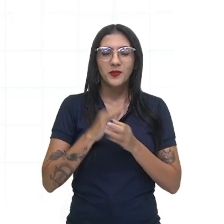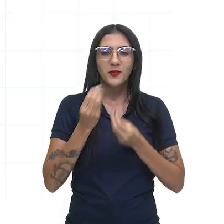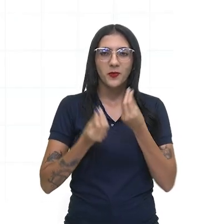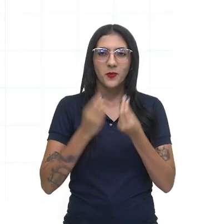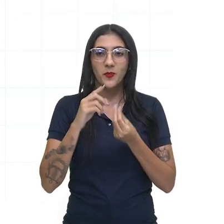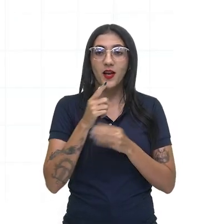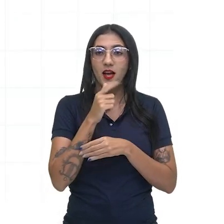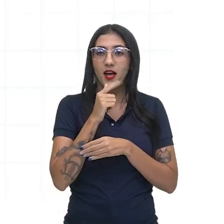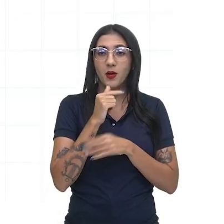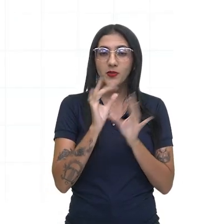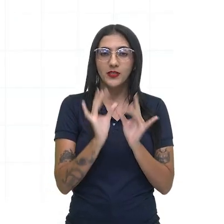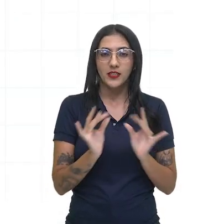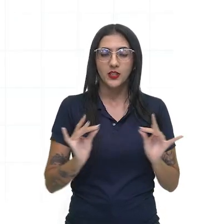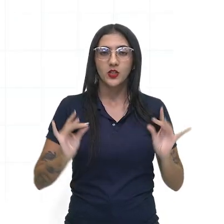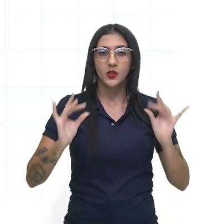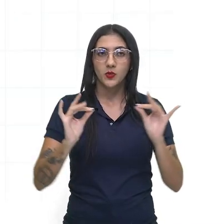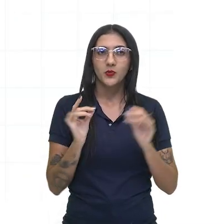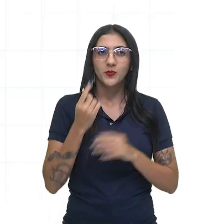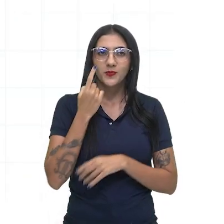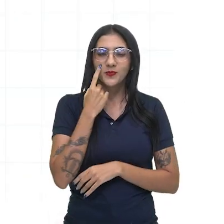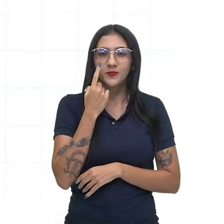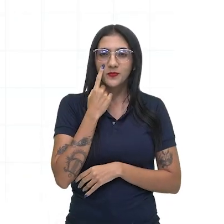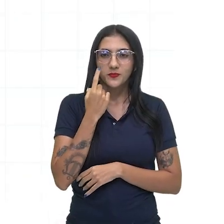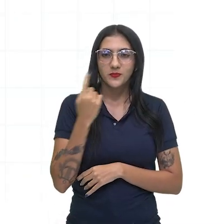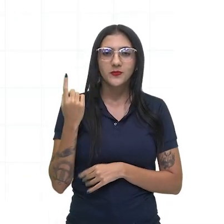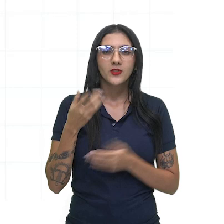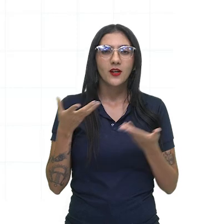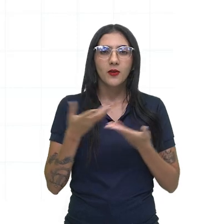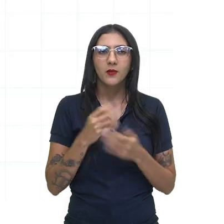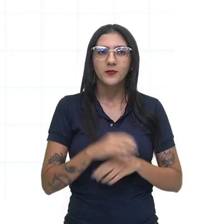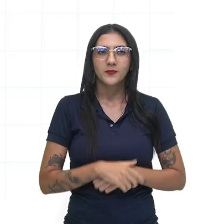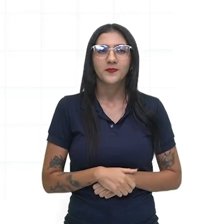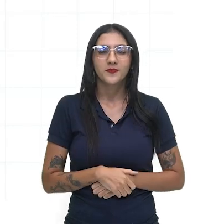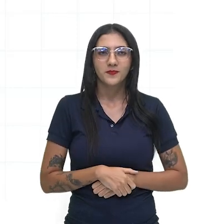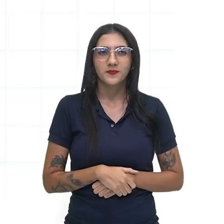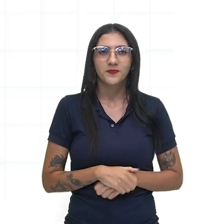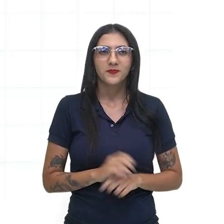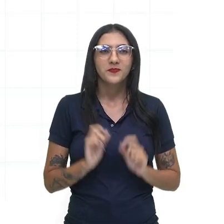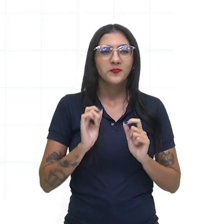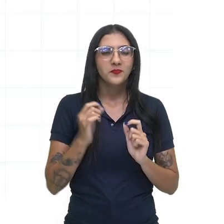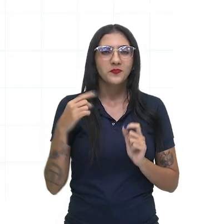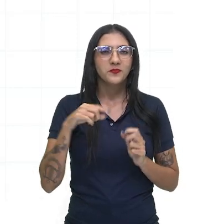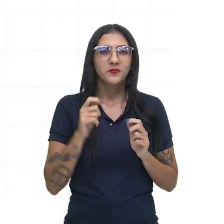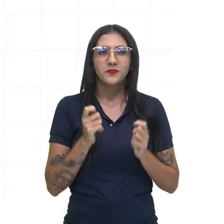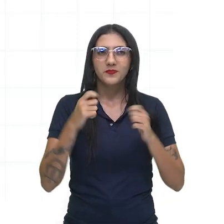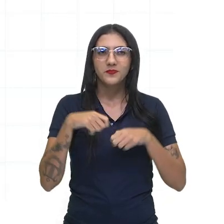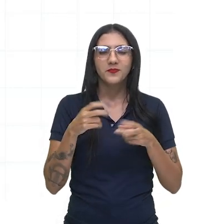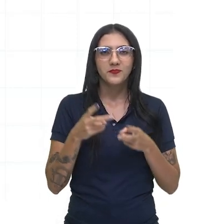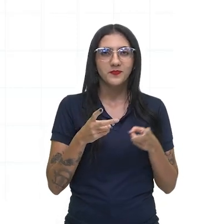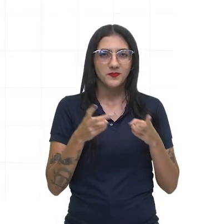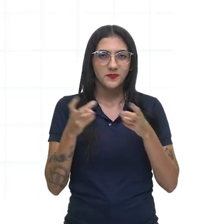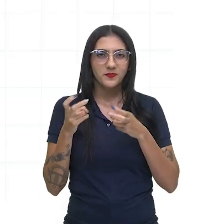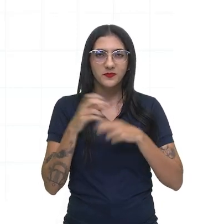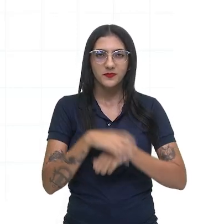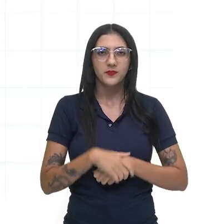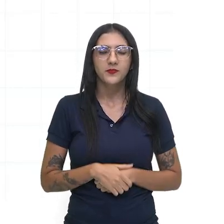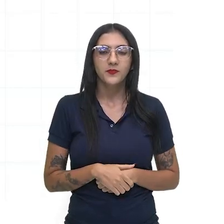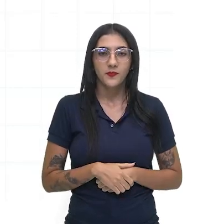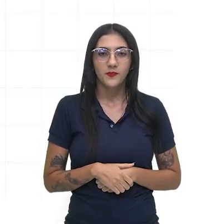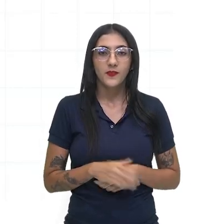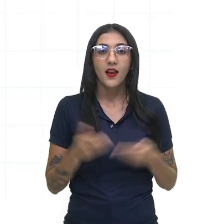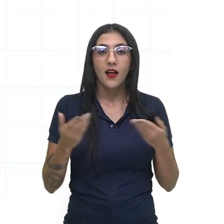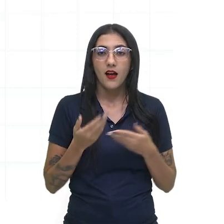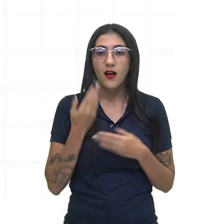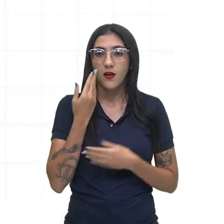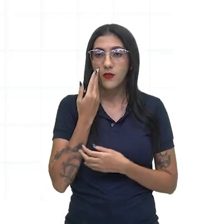estado líquido, tá bom? Vamos ver aí, observe. O que a gente pode observar? Que neste estado físico